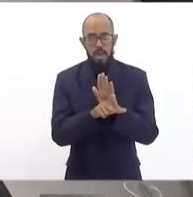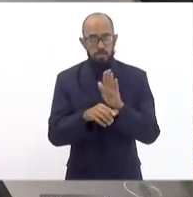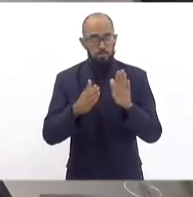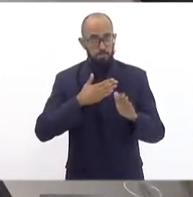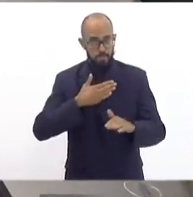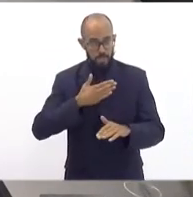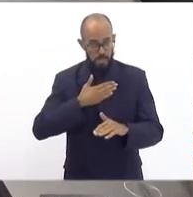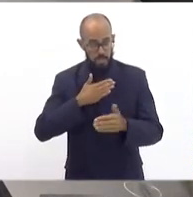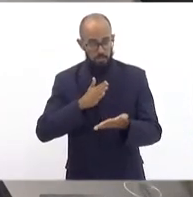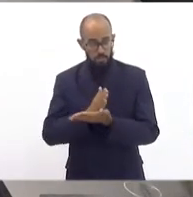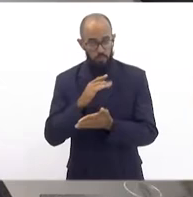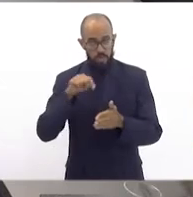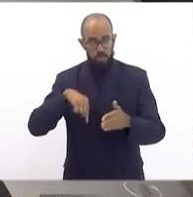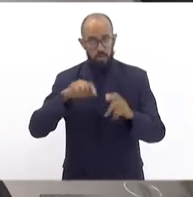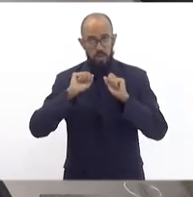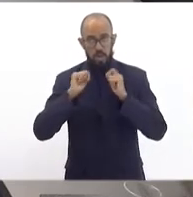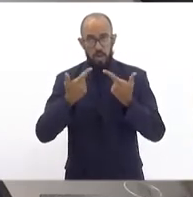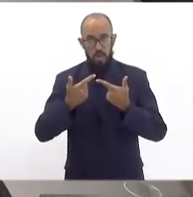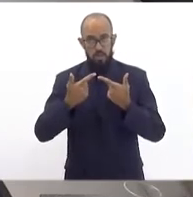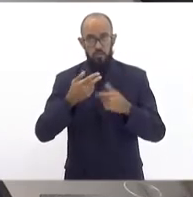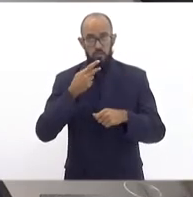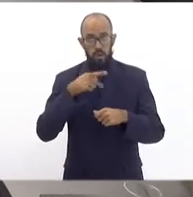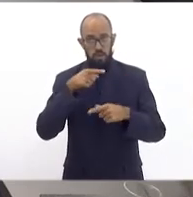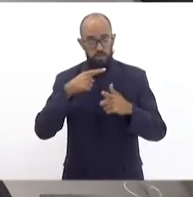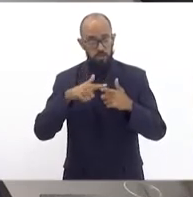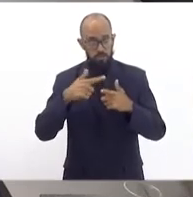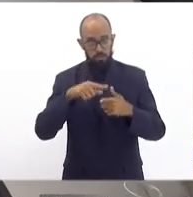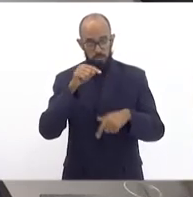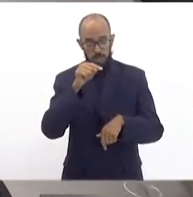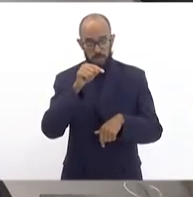nessa casa, justamente tratando dessa questão,